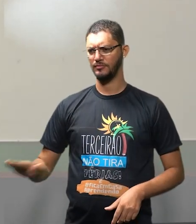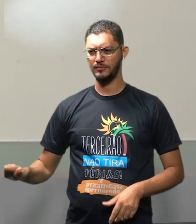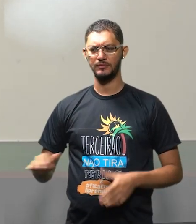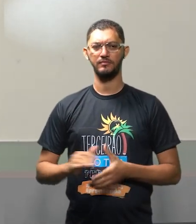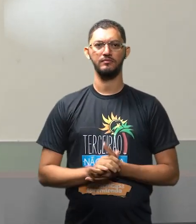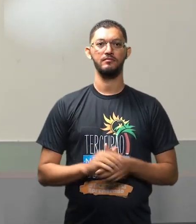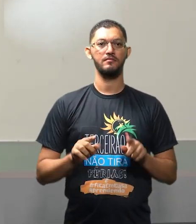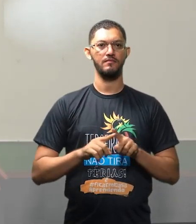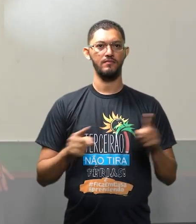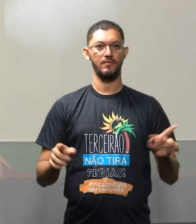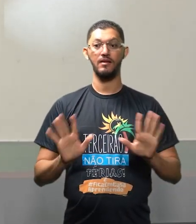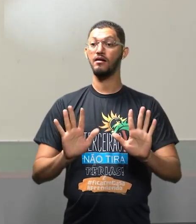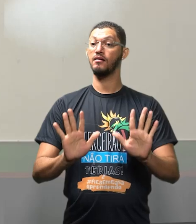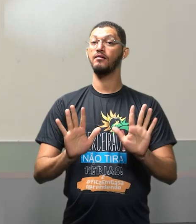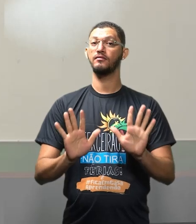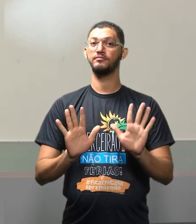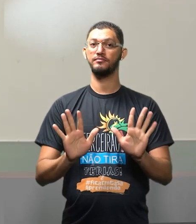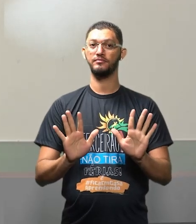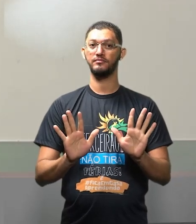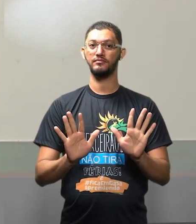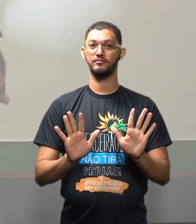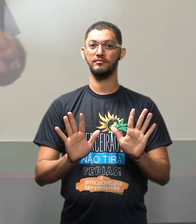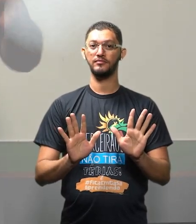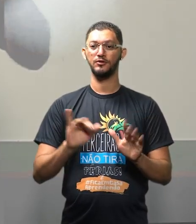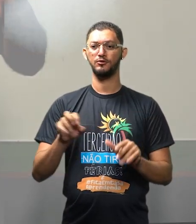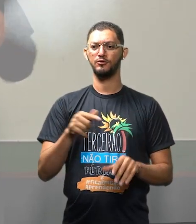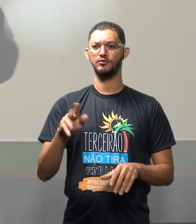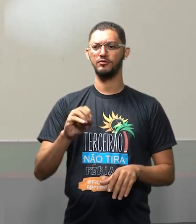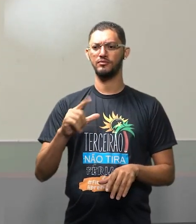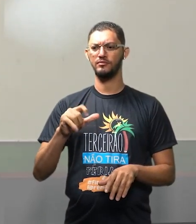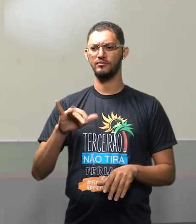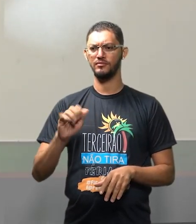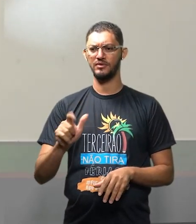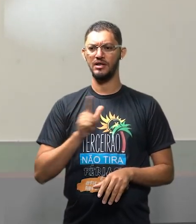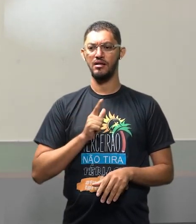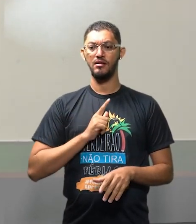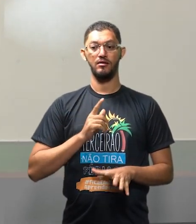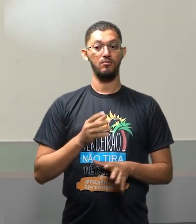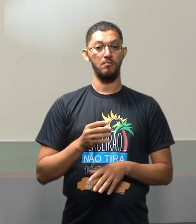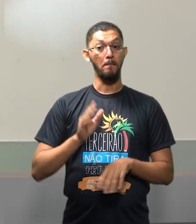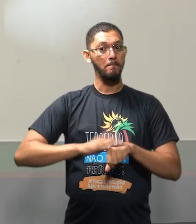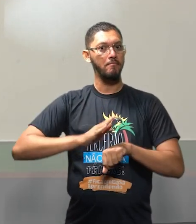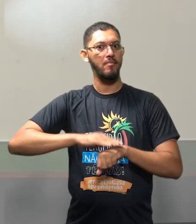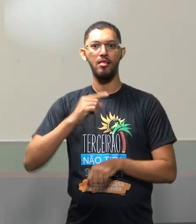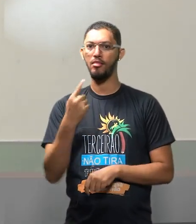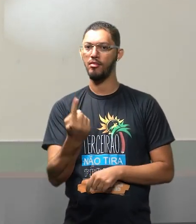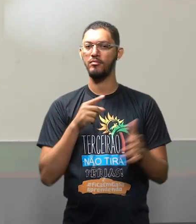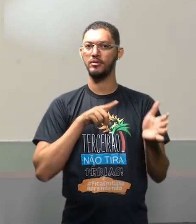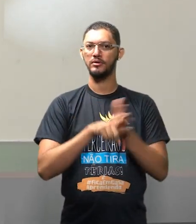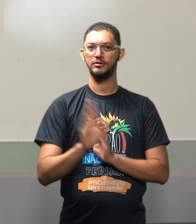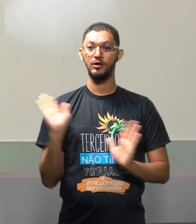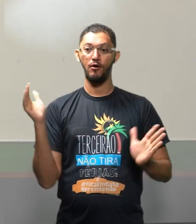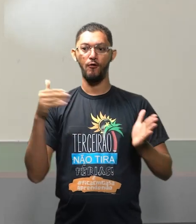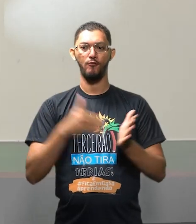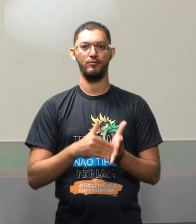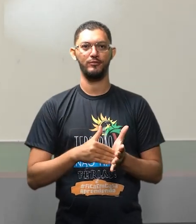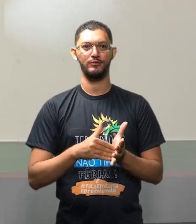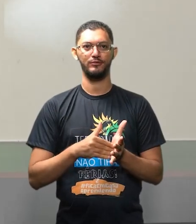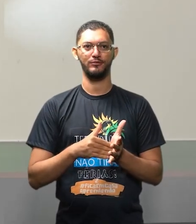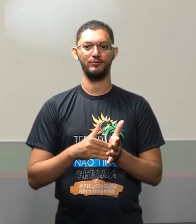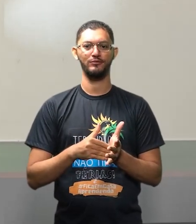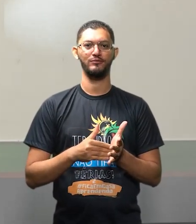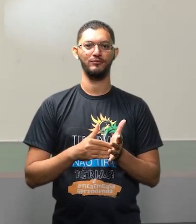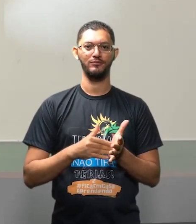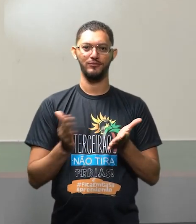infantil, mas como já diria João Kleber, temos uma questão bônus, que é exatamente a última questão do